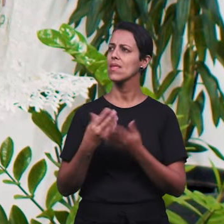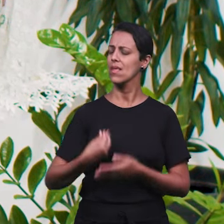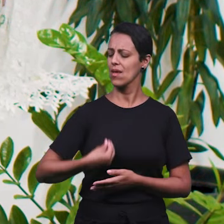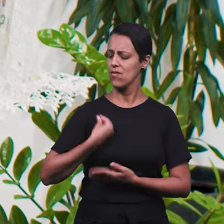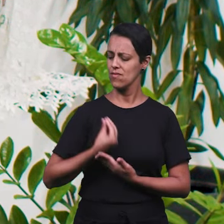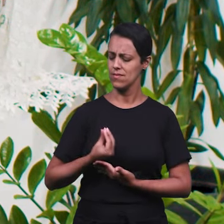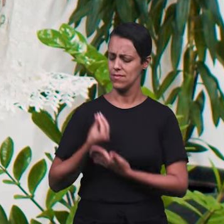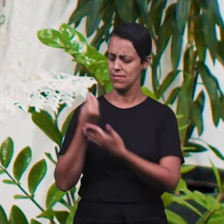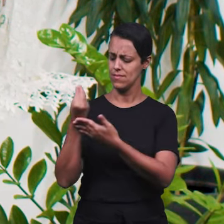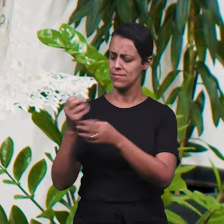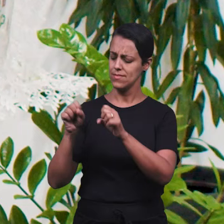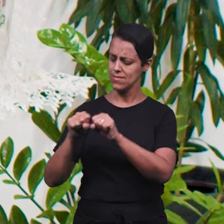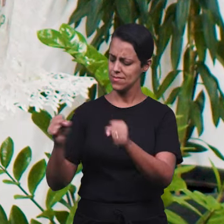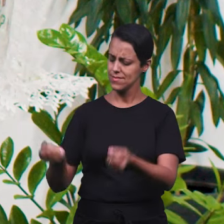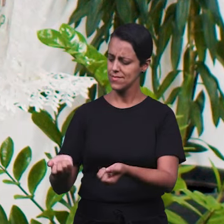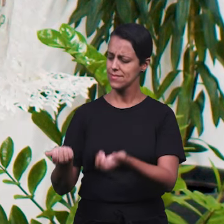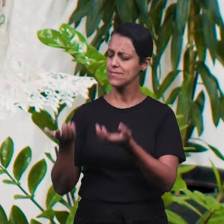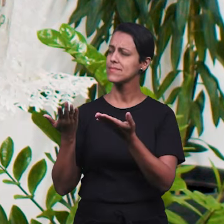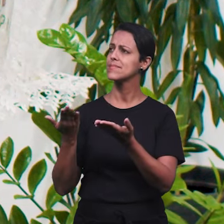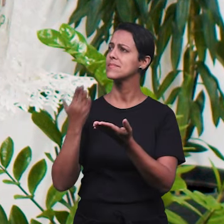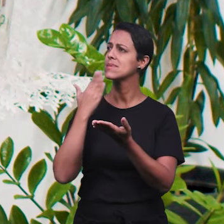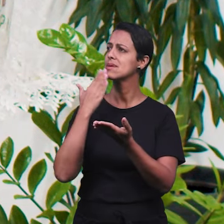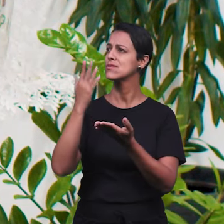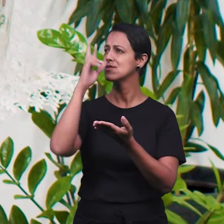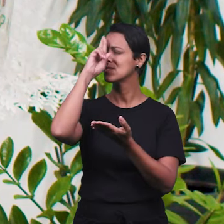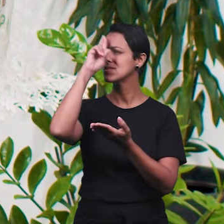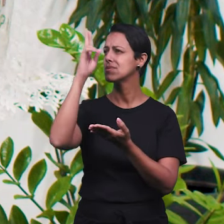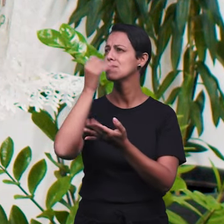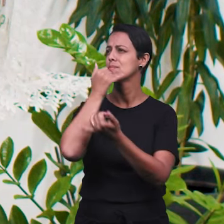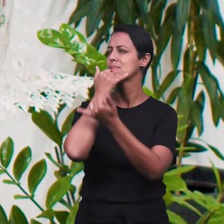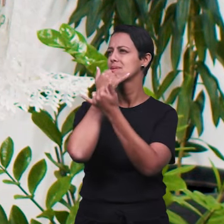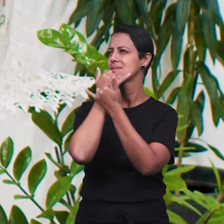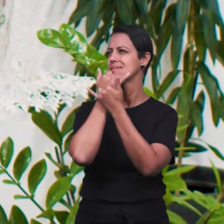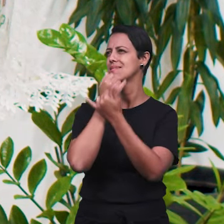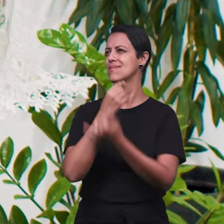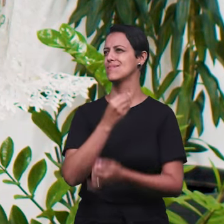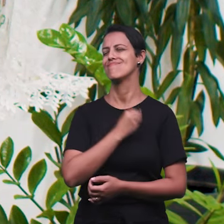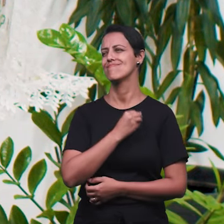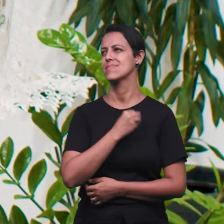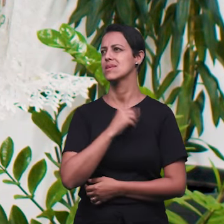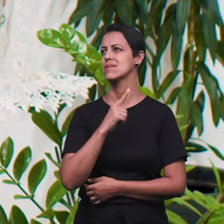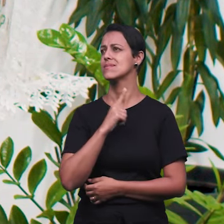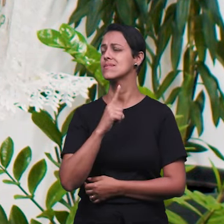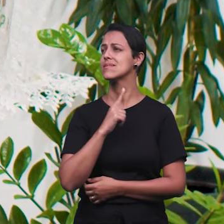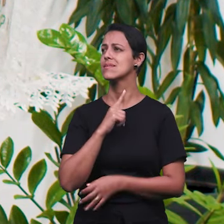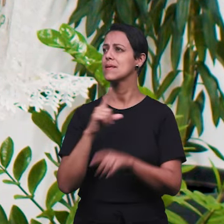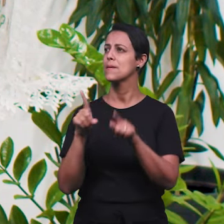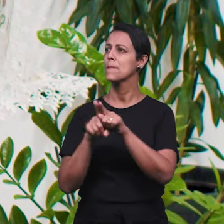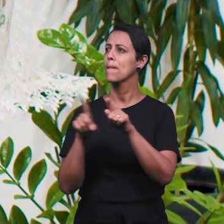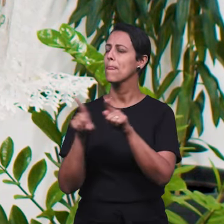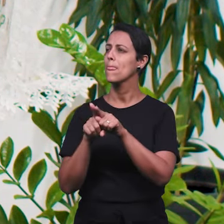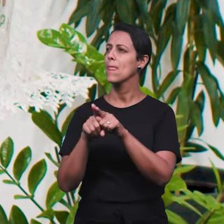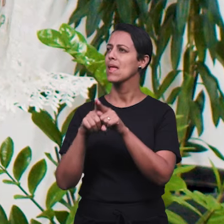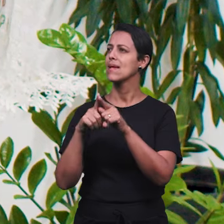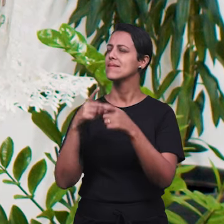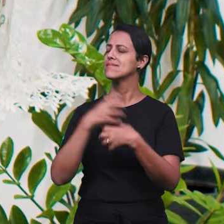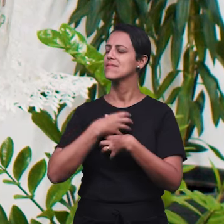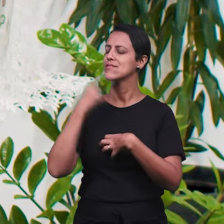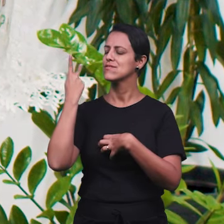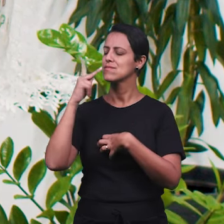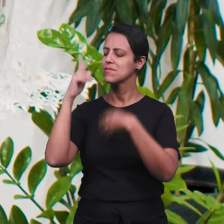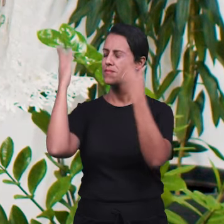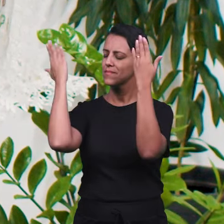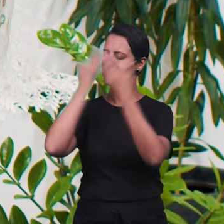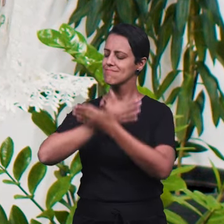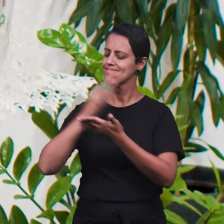as nossas vidas pedimos senhor que o Senhor nos perdoe pelos nossos pecados pedimos também senhor que a tua presença possa ser real em